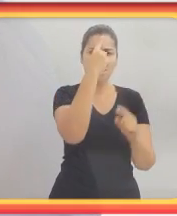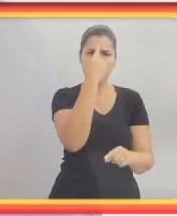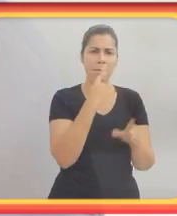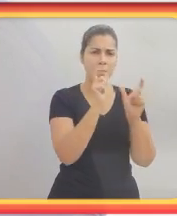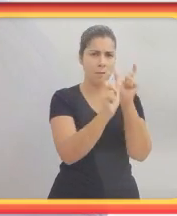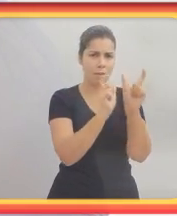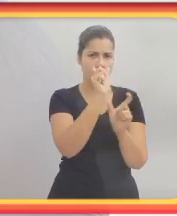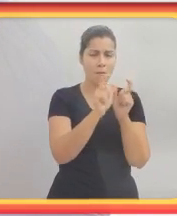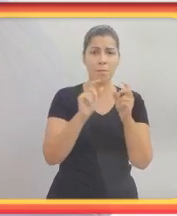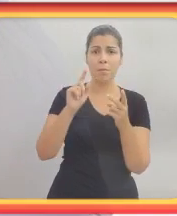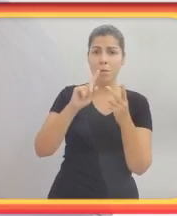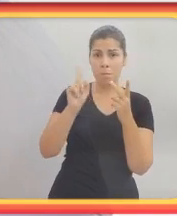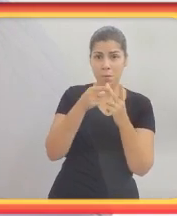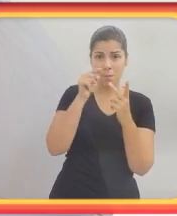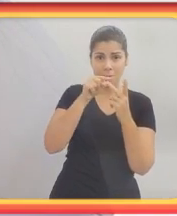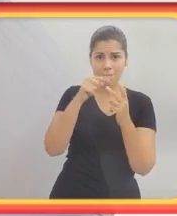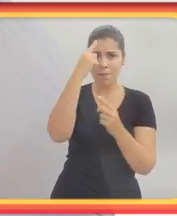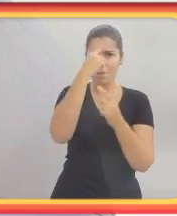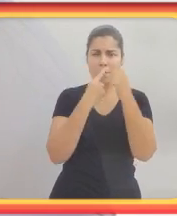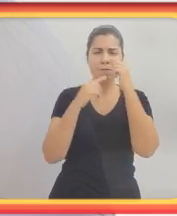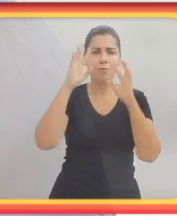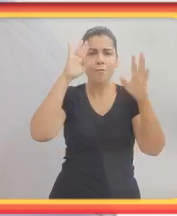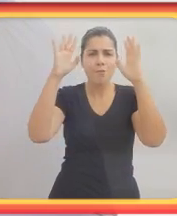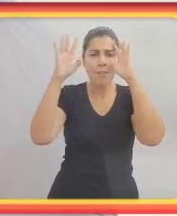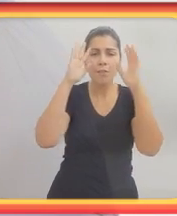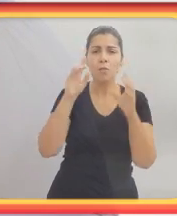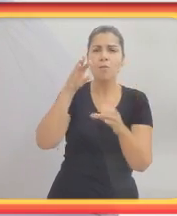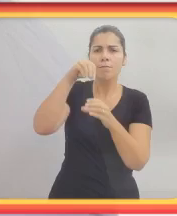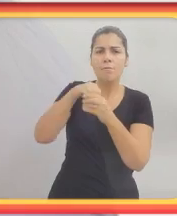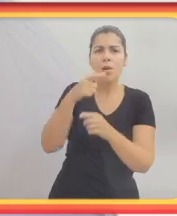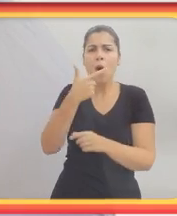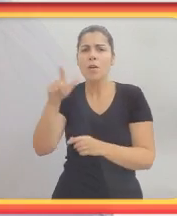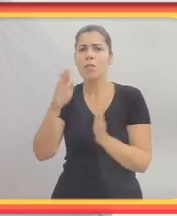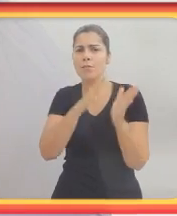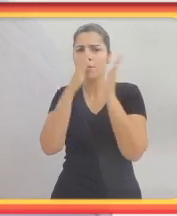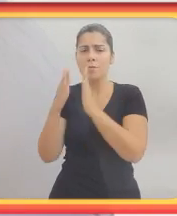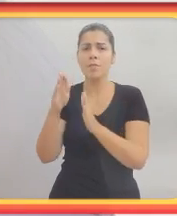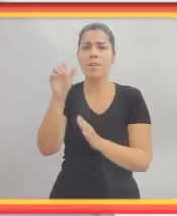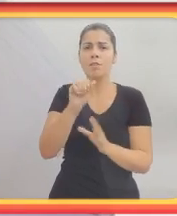a associação de imagens e palavras. Primeira imagem com imagem.